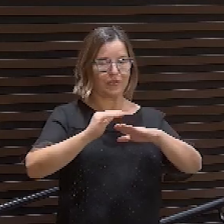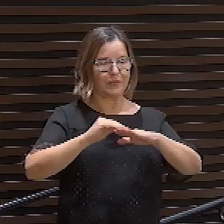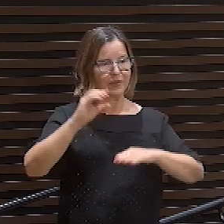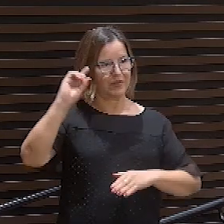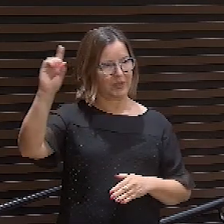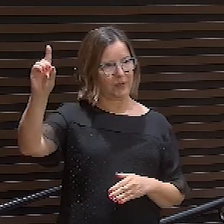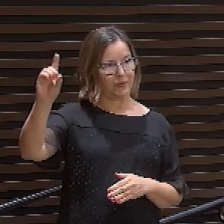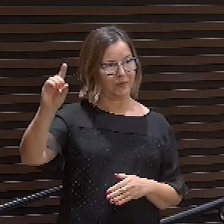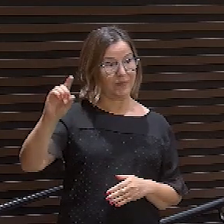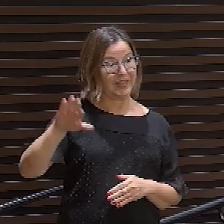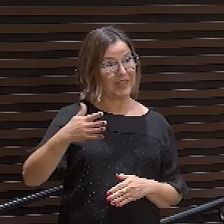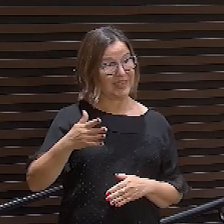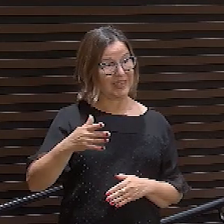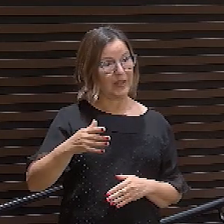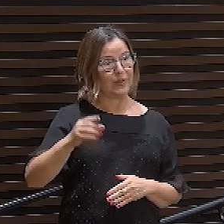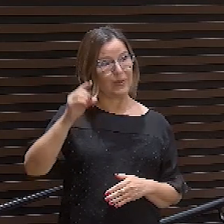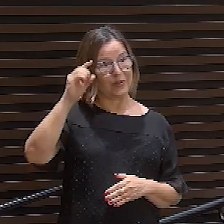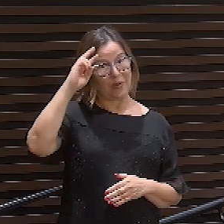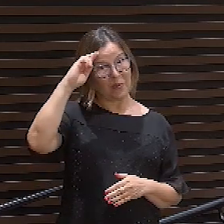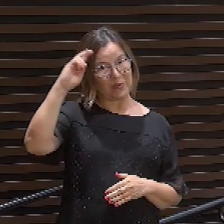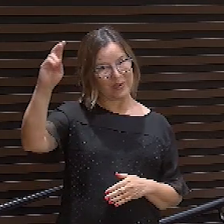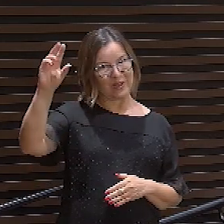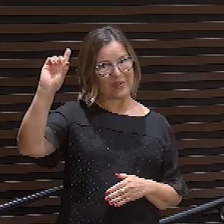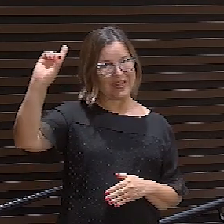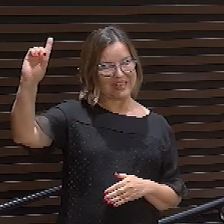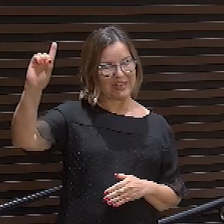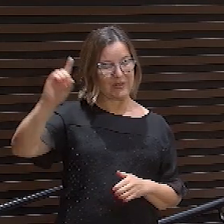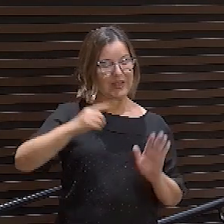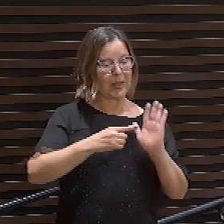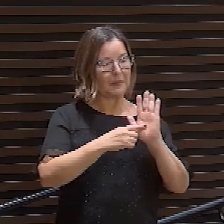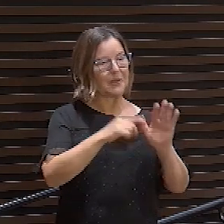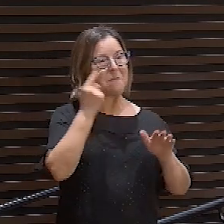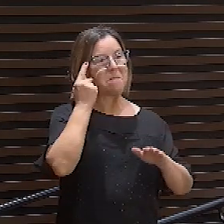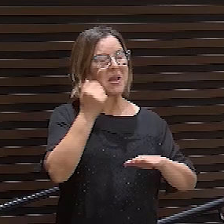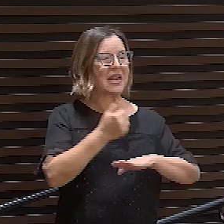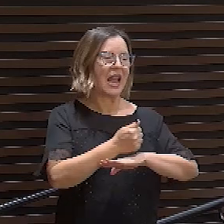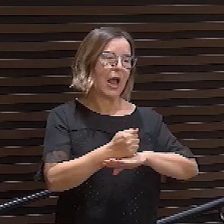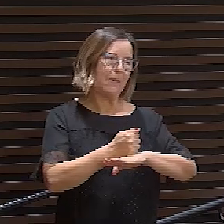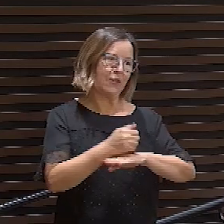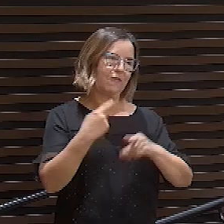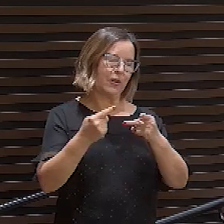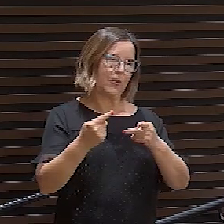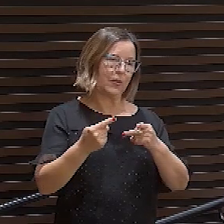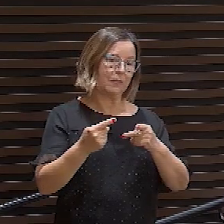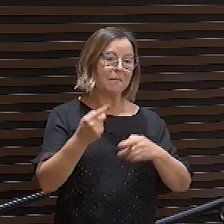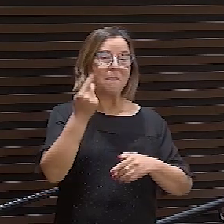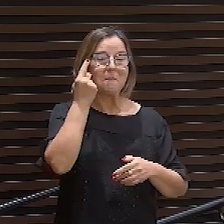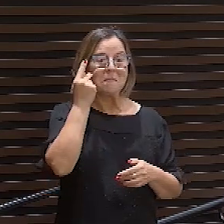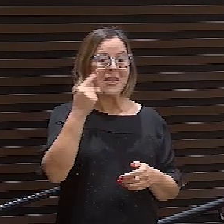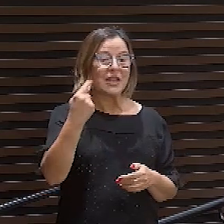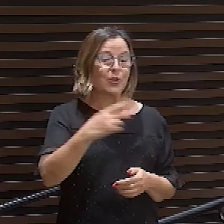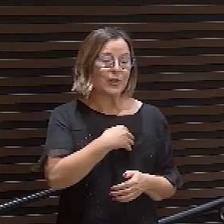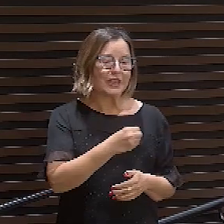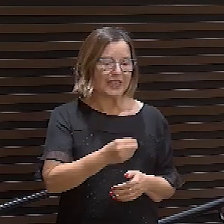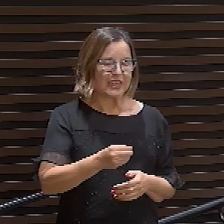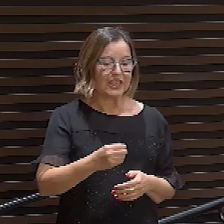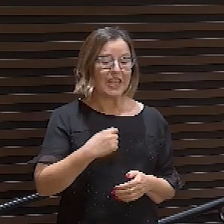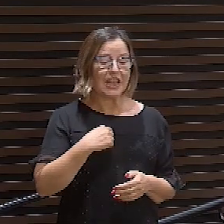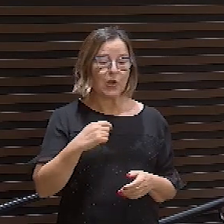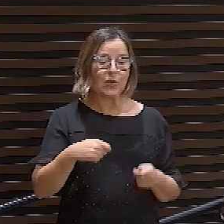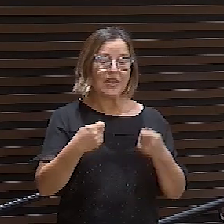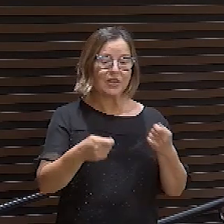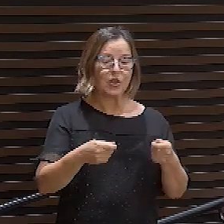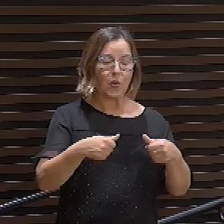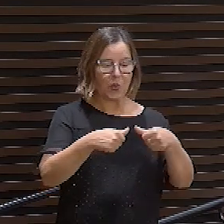Apareceu o Senhor Deus a Abraão e lhe disse: à tua descendência darei essa terra.